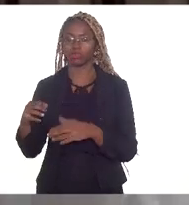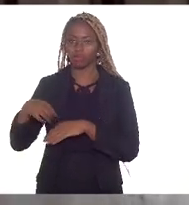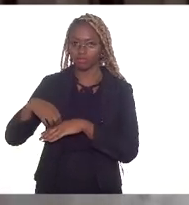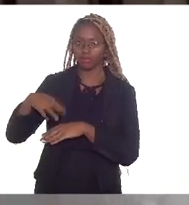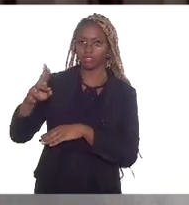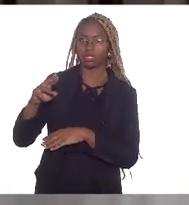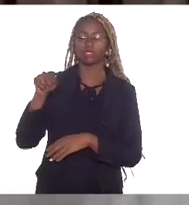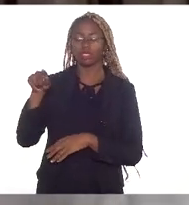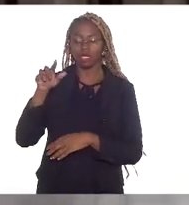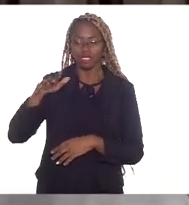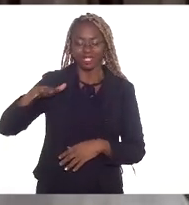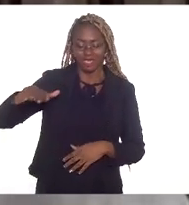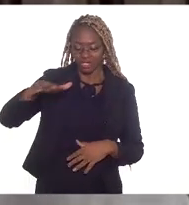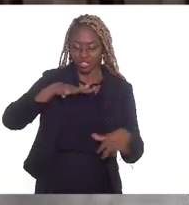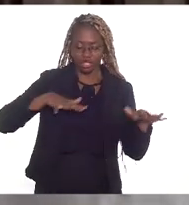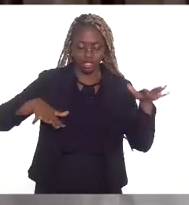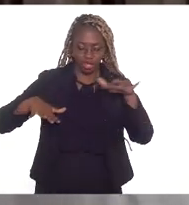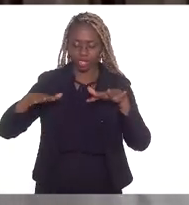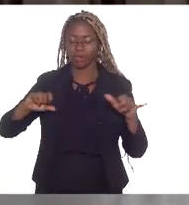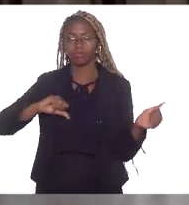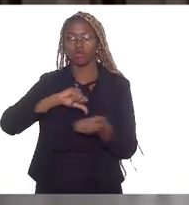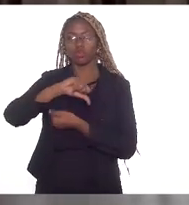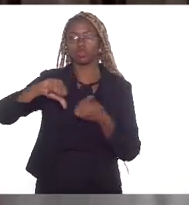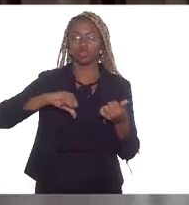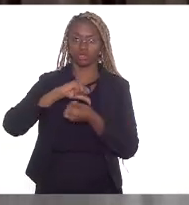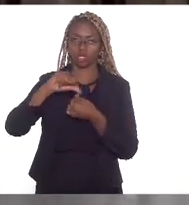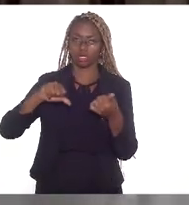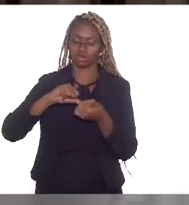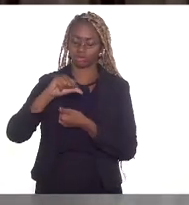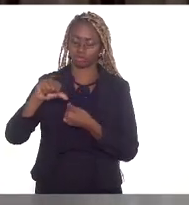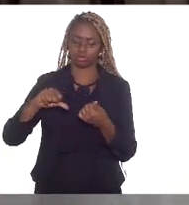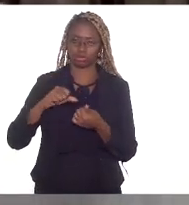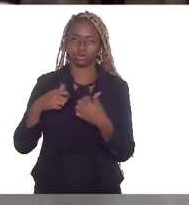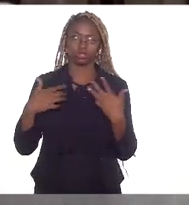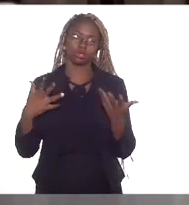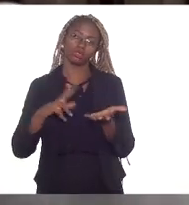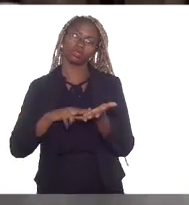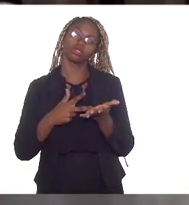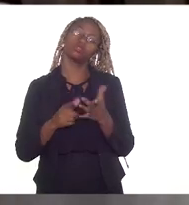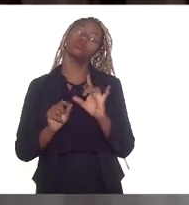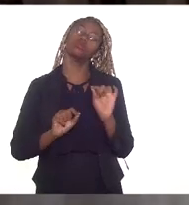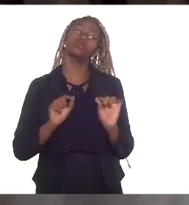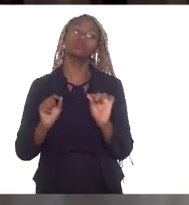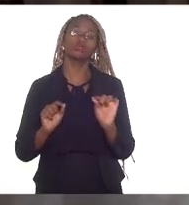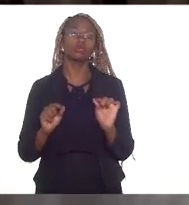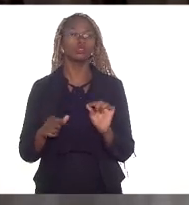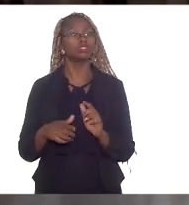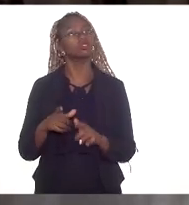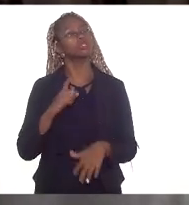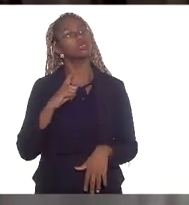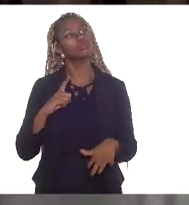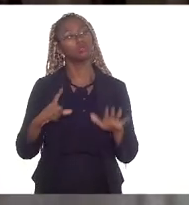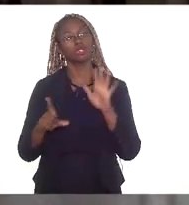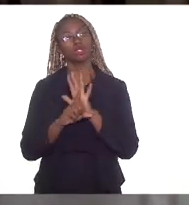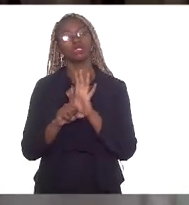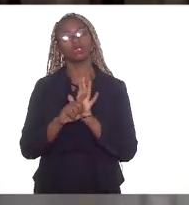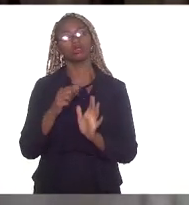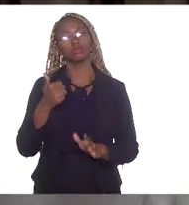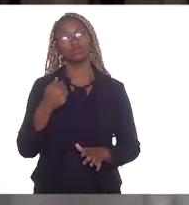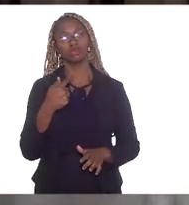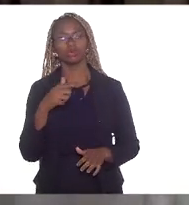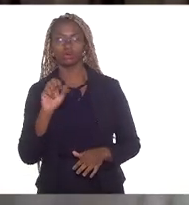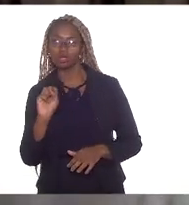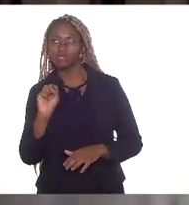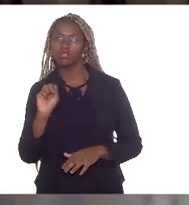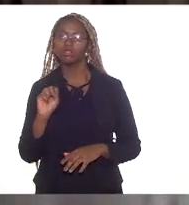cenários mudaram a partir daquele momento. Quero dizer, foi a sanção da Lei 178 e